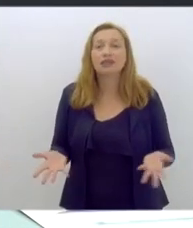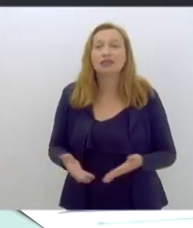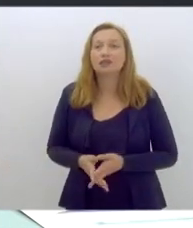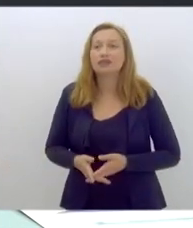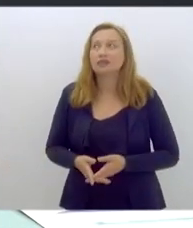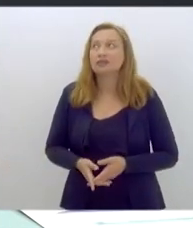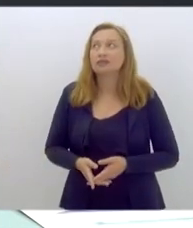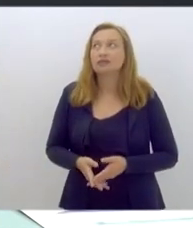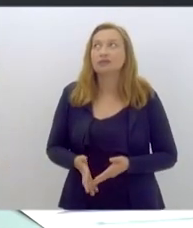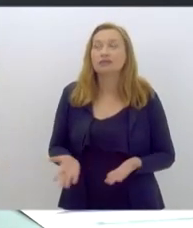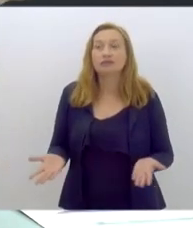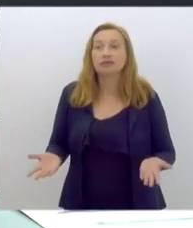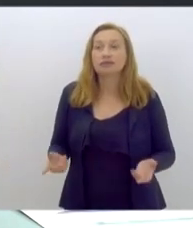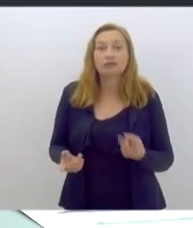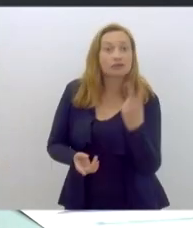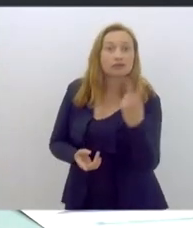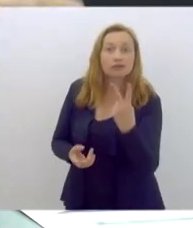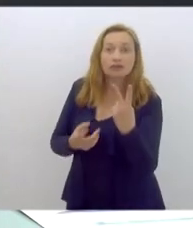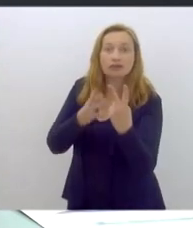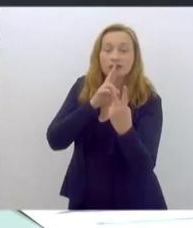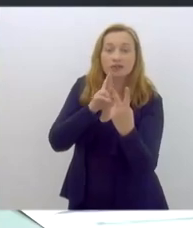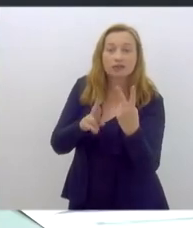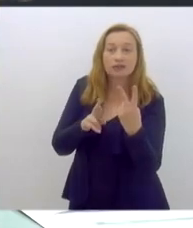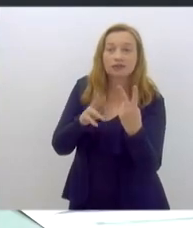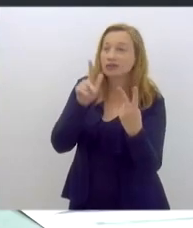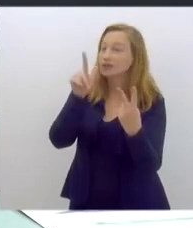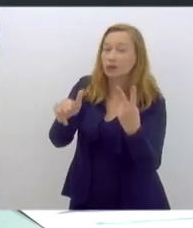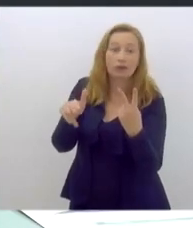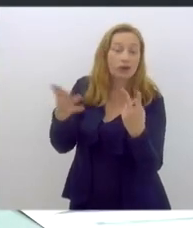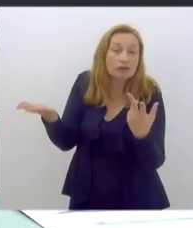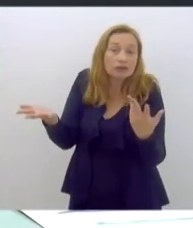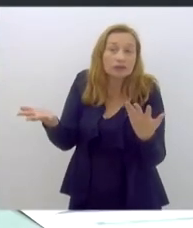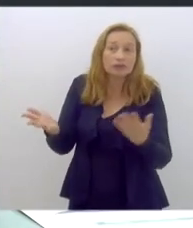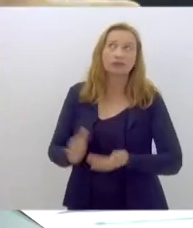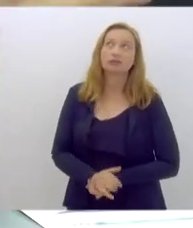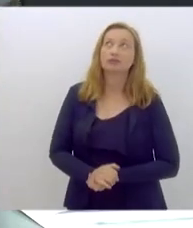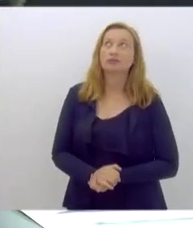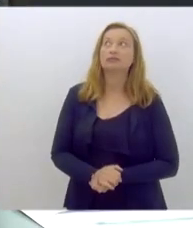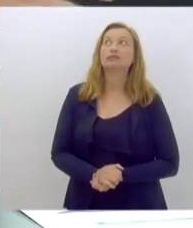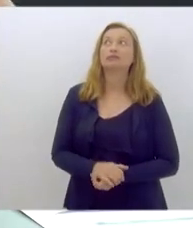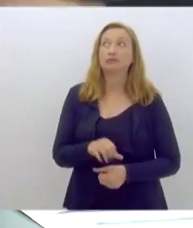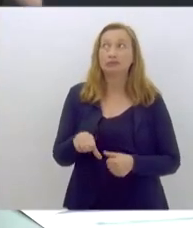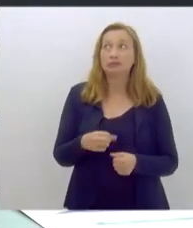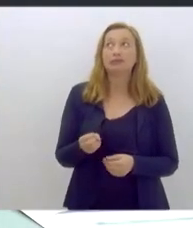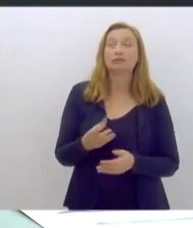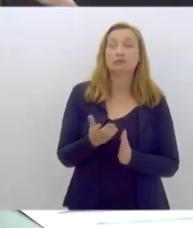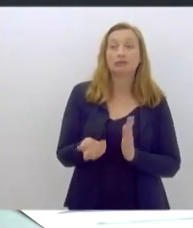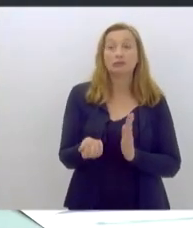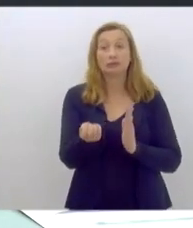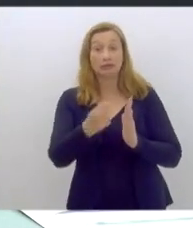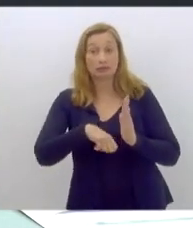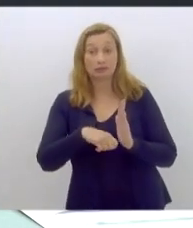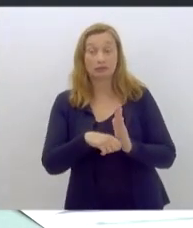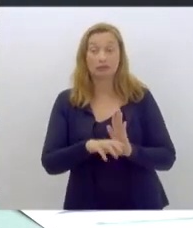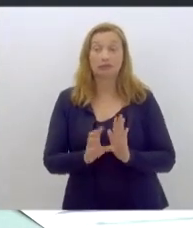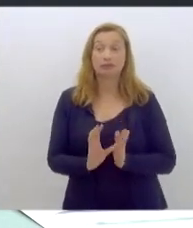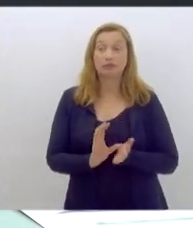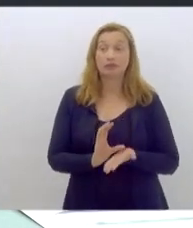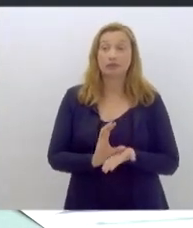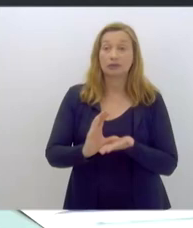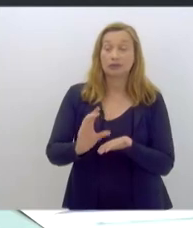absolutamente porque foi os dois não foi um não os dois disseram mermíssima coisa reforma tributária que vai dar esse